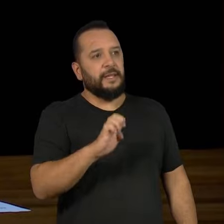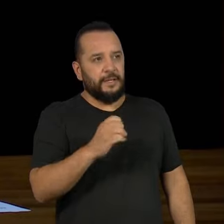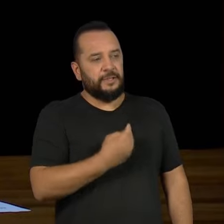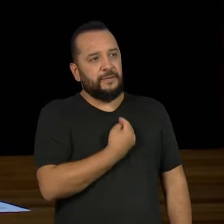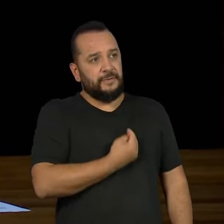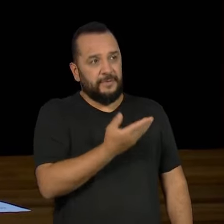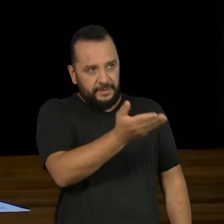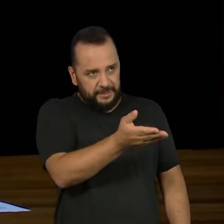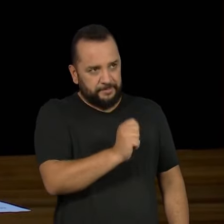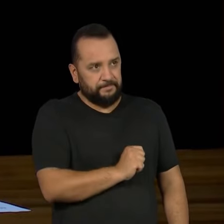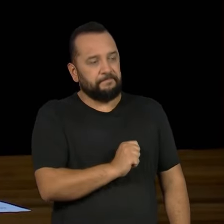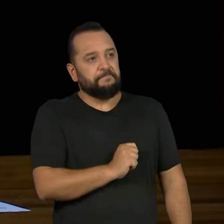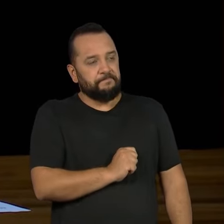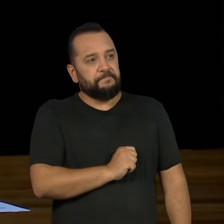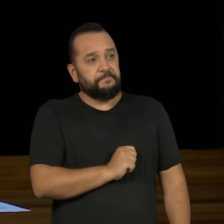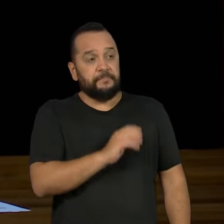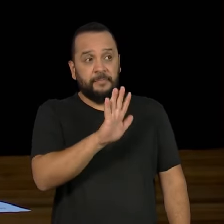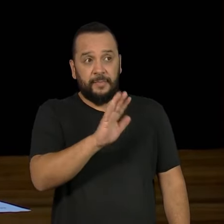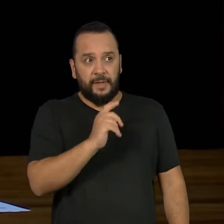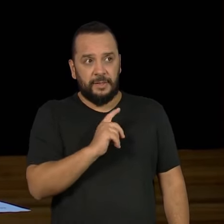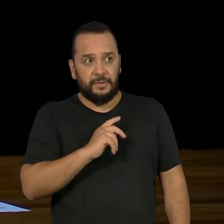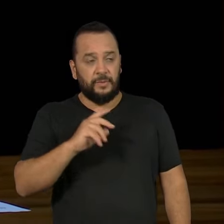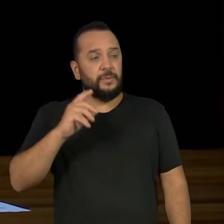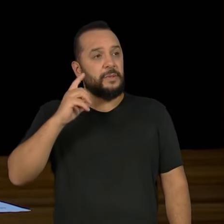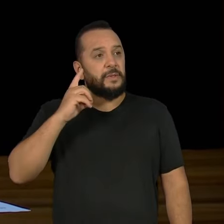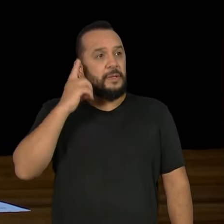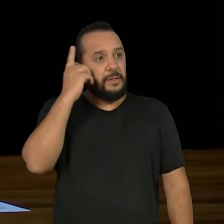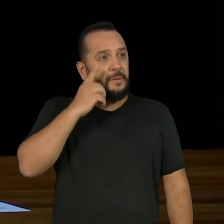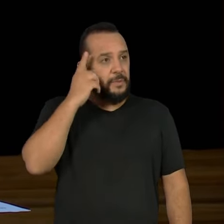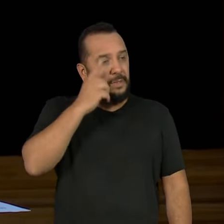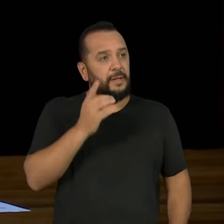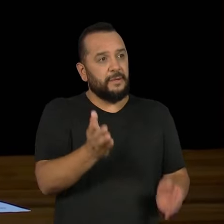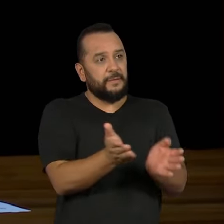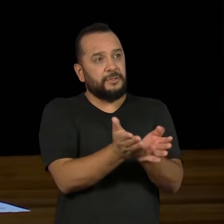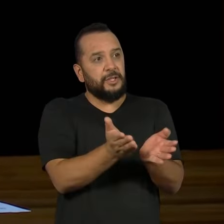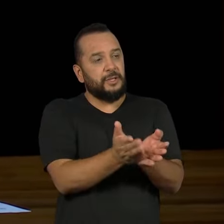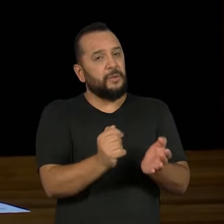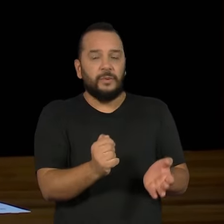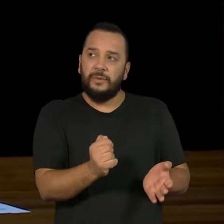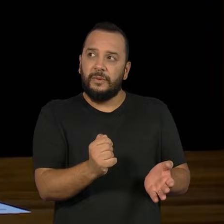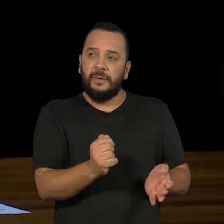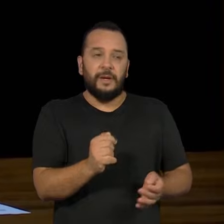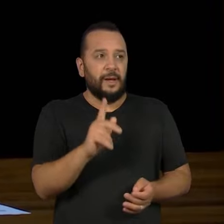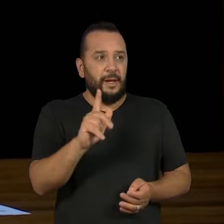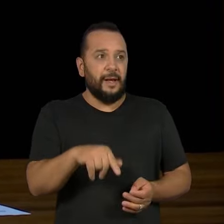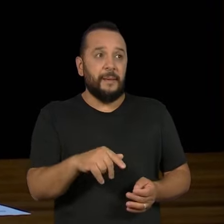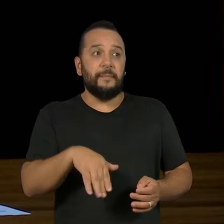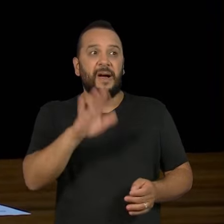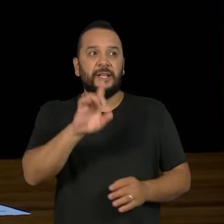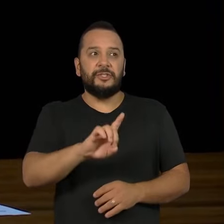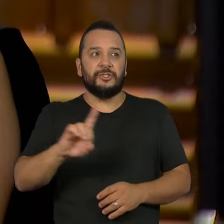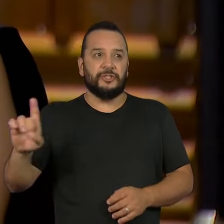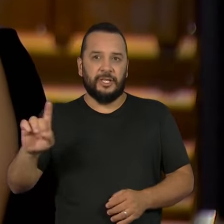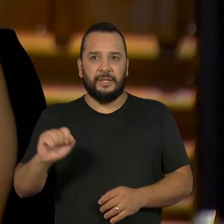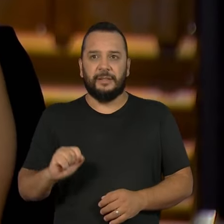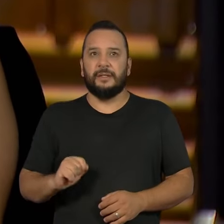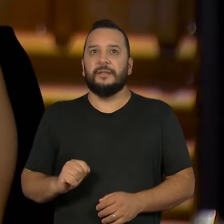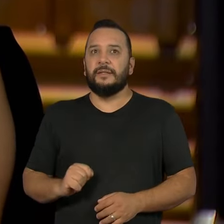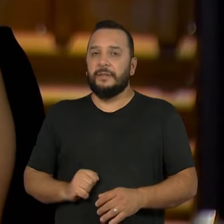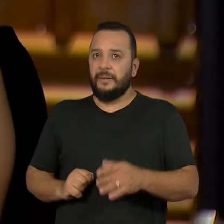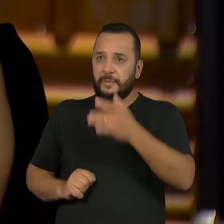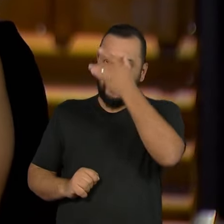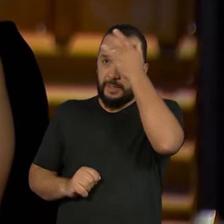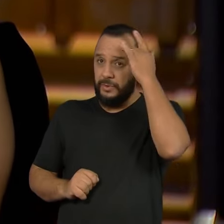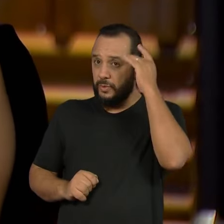imagem que se tem de um deputado evangélico é um homem mais à direita uma Persona